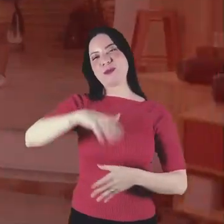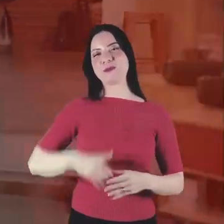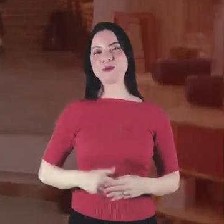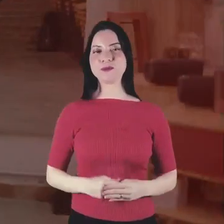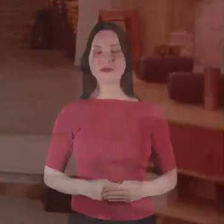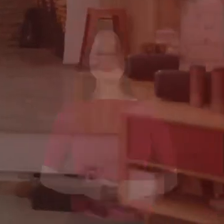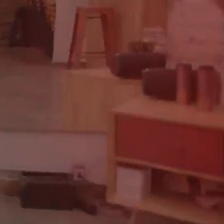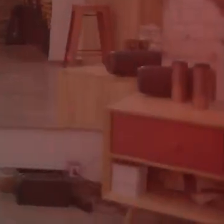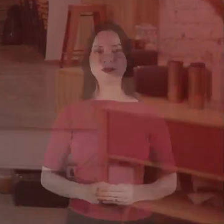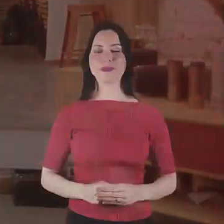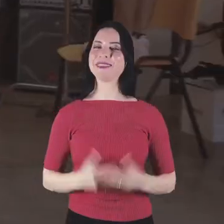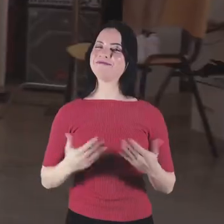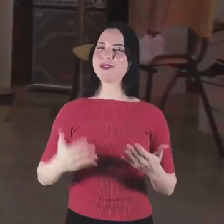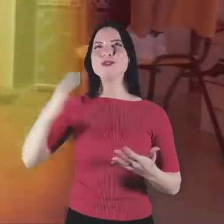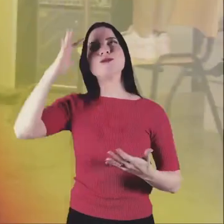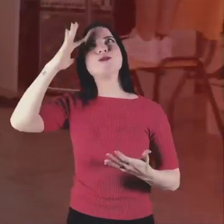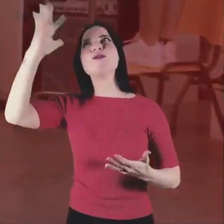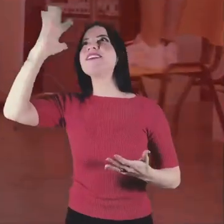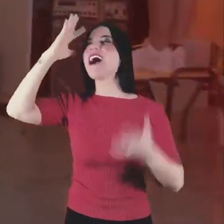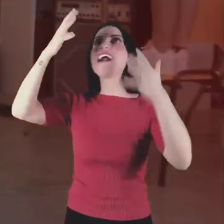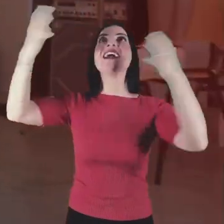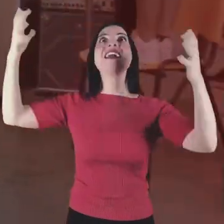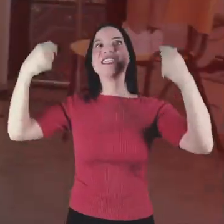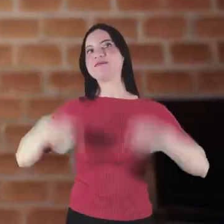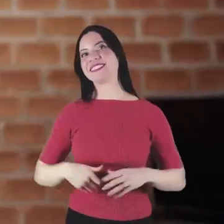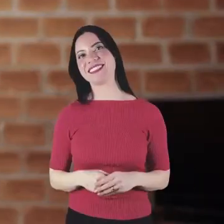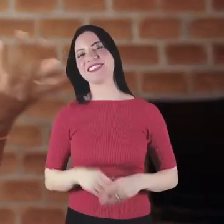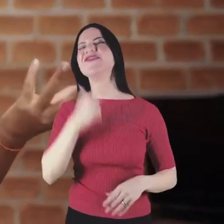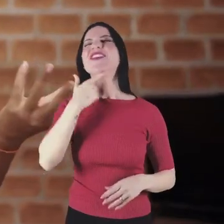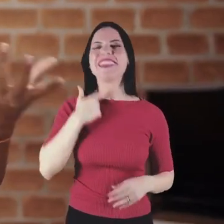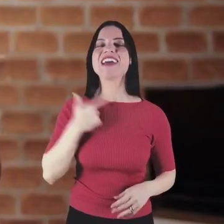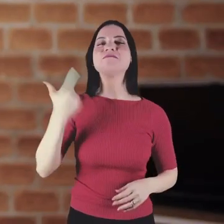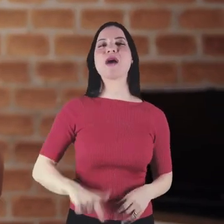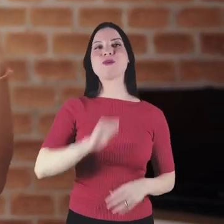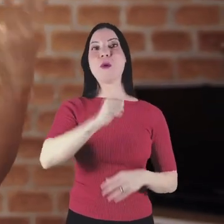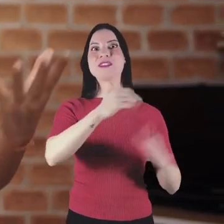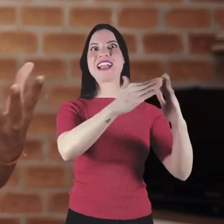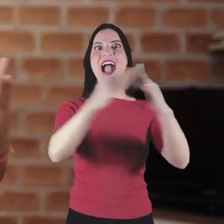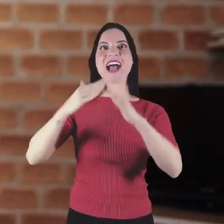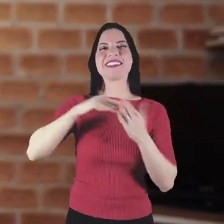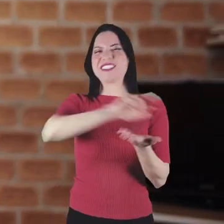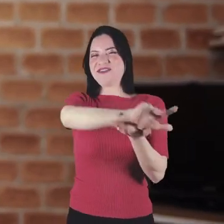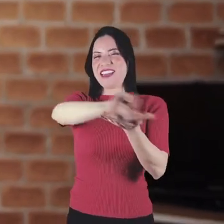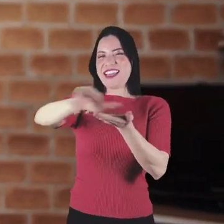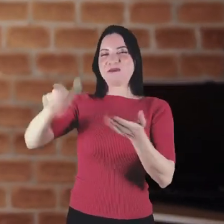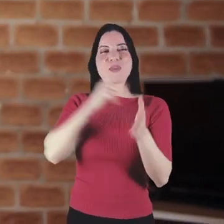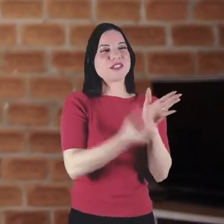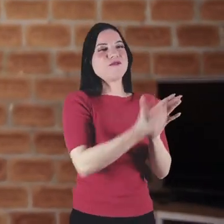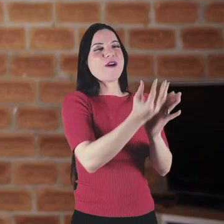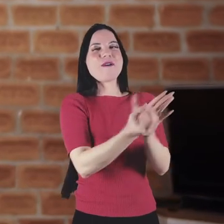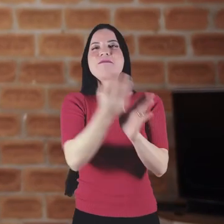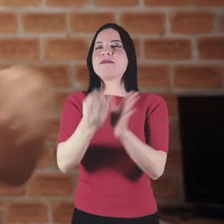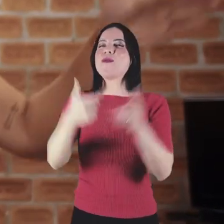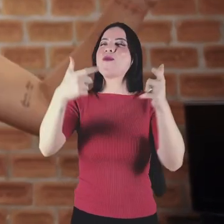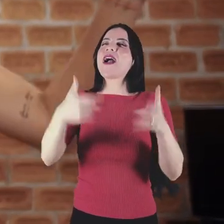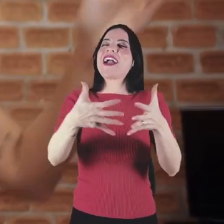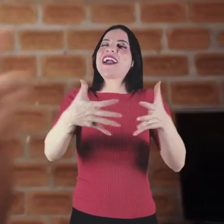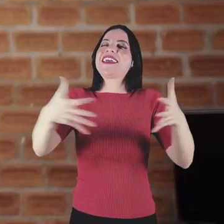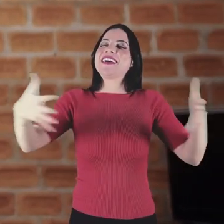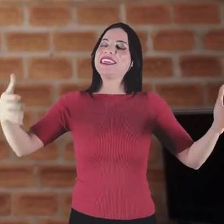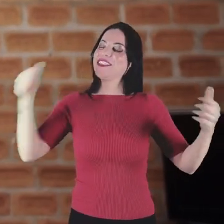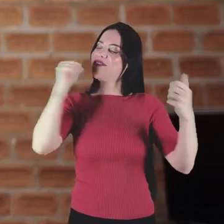E há de se sonhar grande, né? E a nossa grande vontade é ter pelo menos mais 11 dessas, né? 12 casas formando um grande